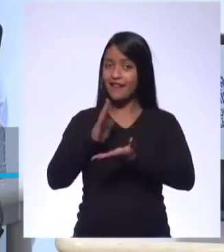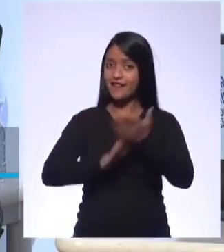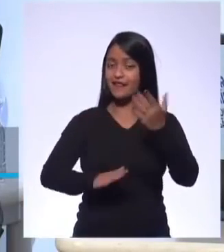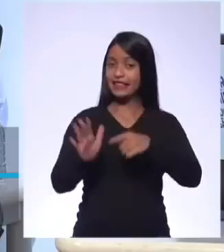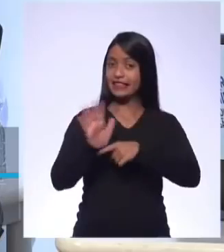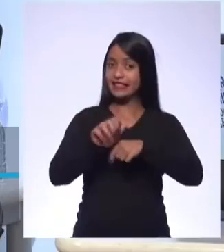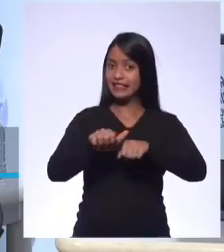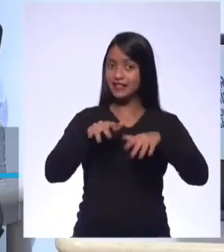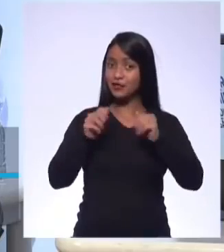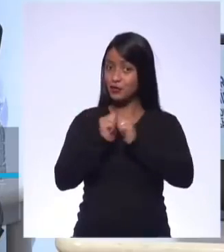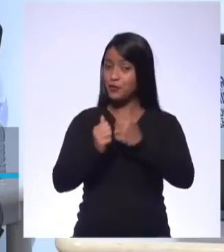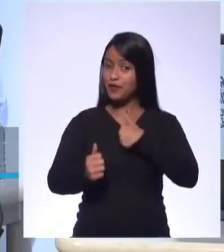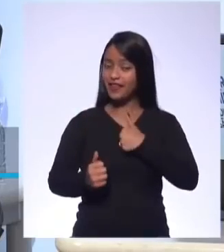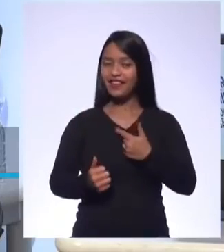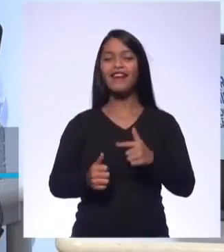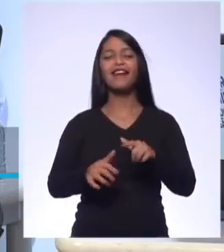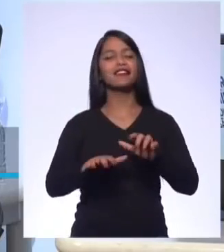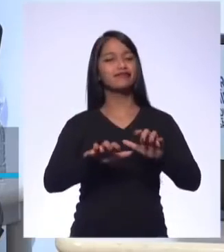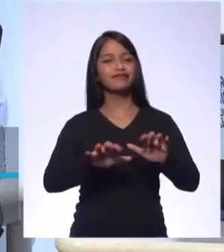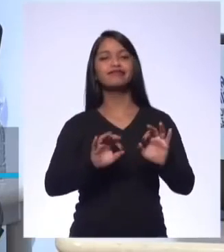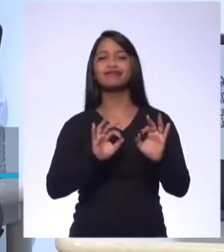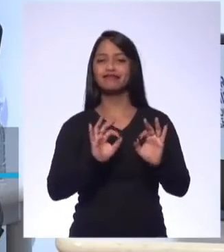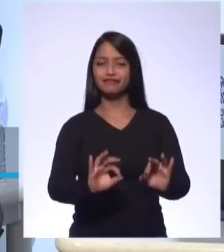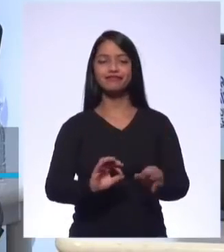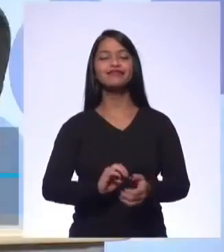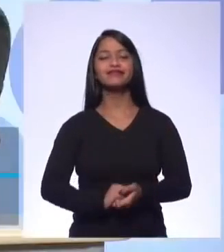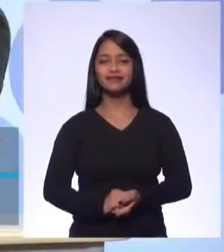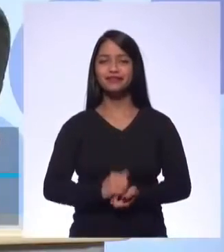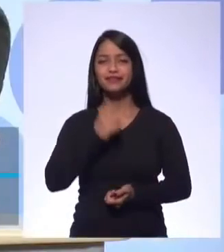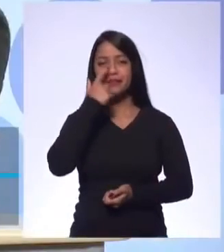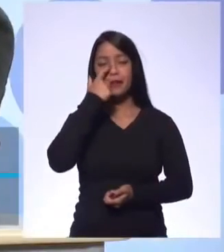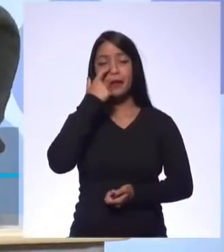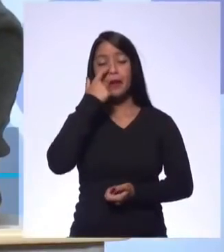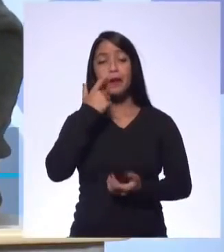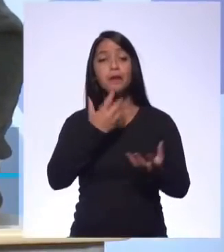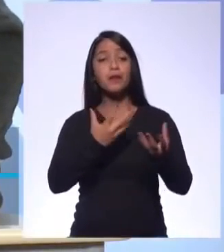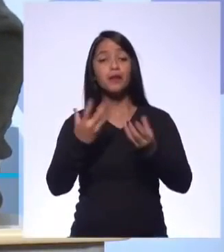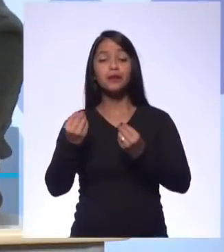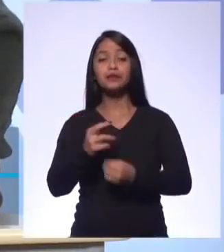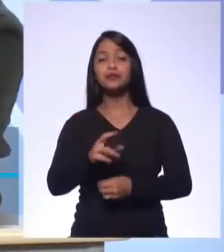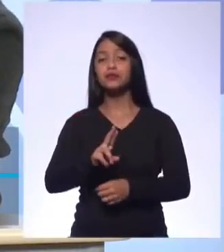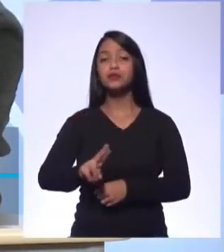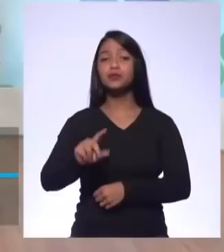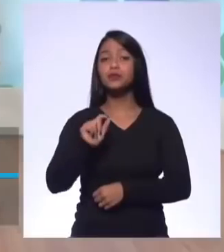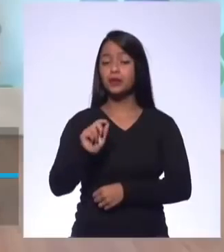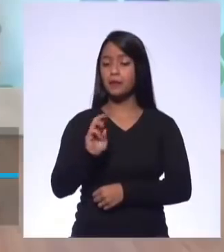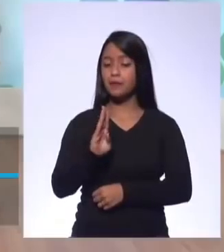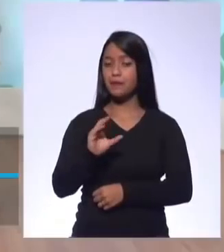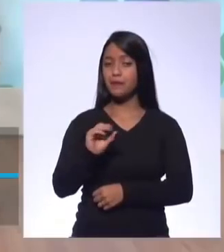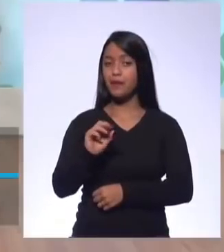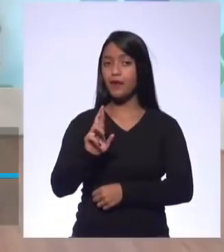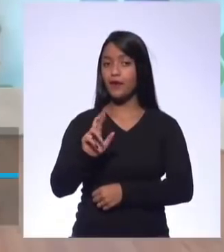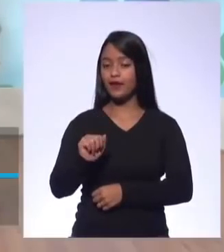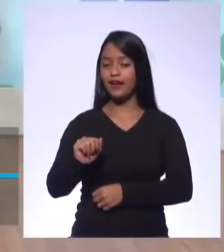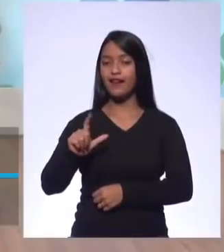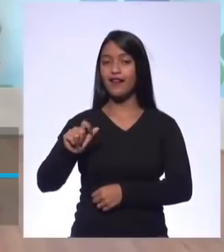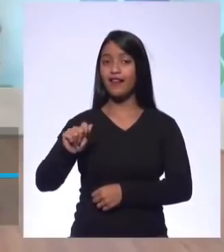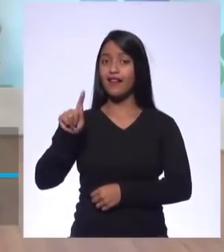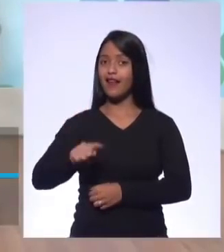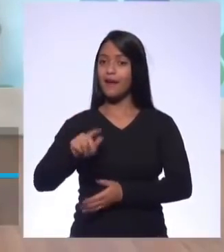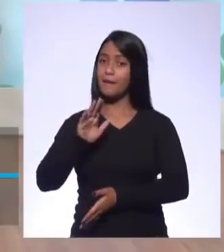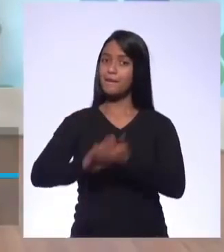É bem assim mesmo. Oi, miga. Muitos utilizando bora lá. Bora lá. O meu jargão é o bora lá,